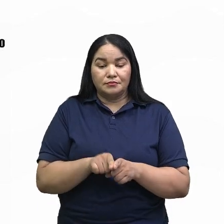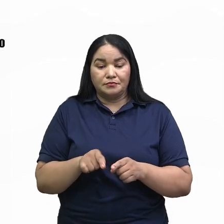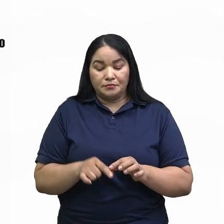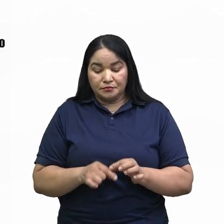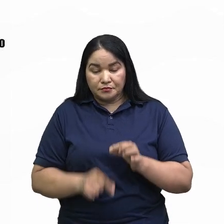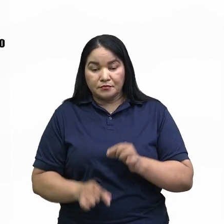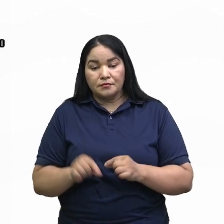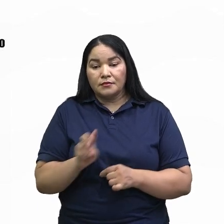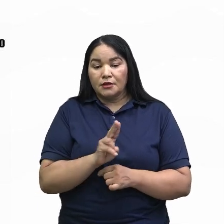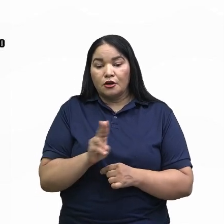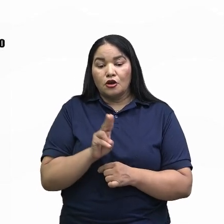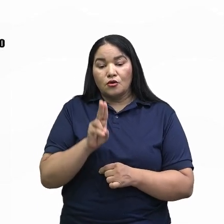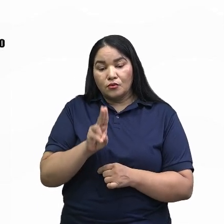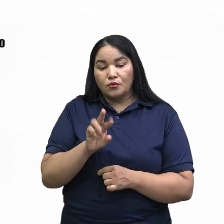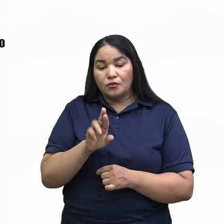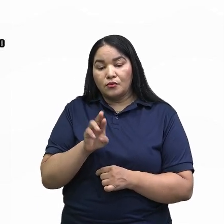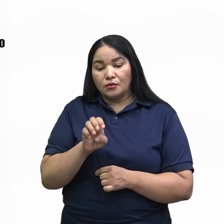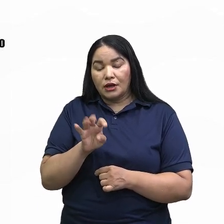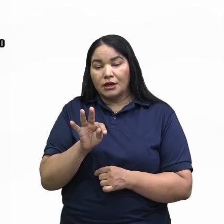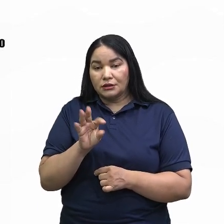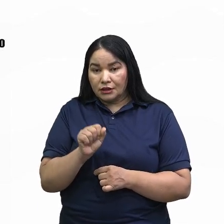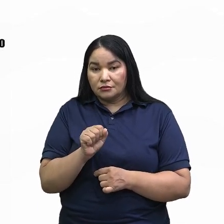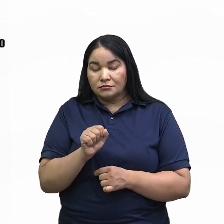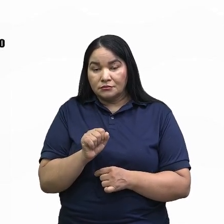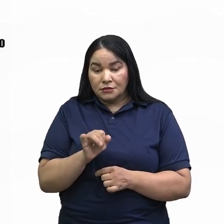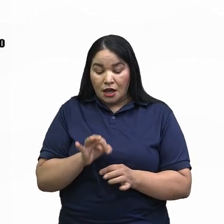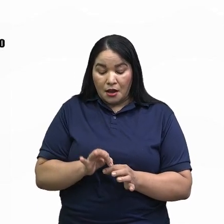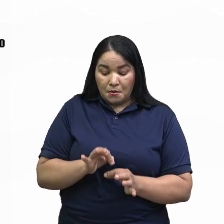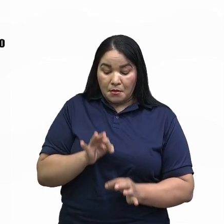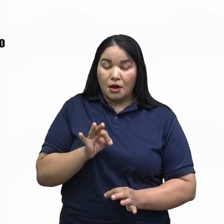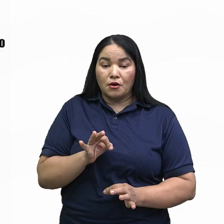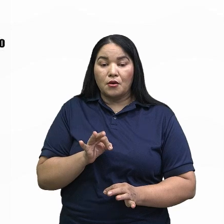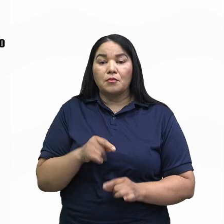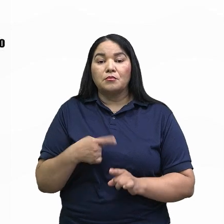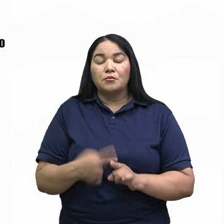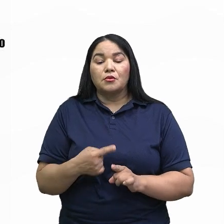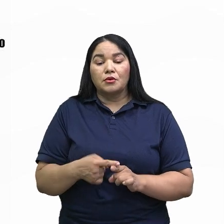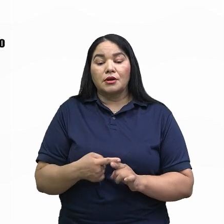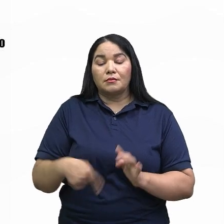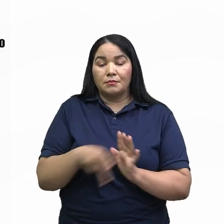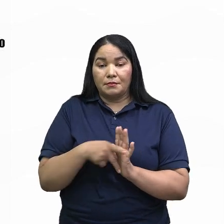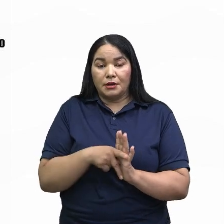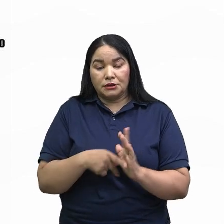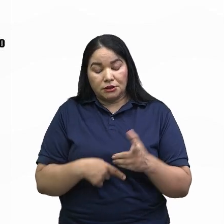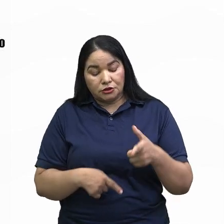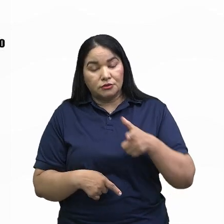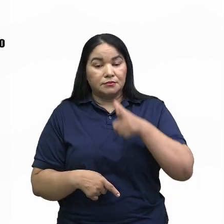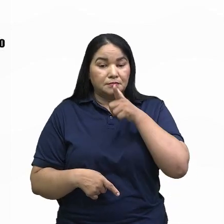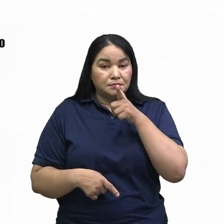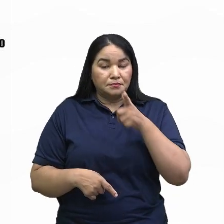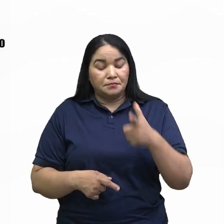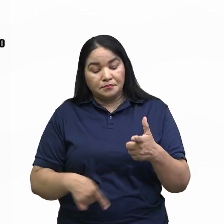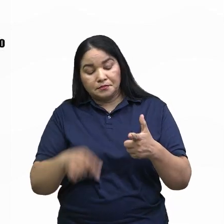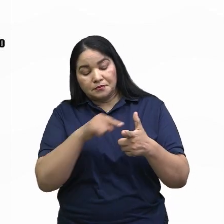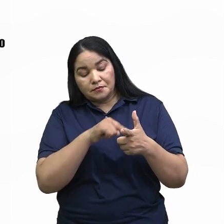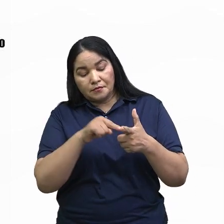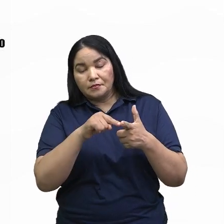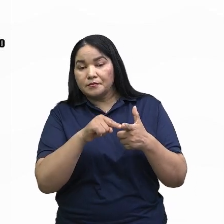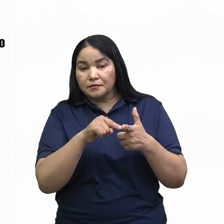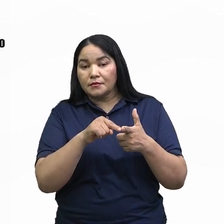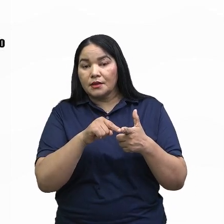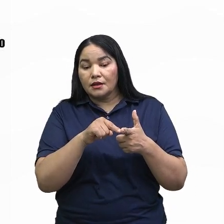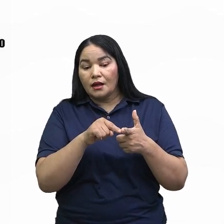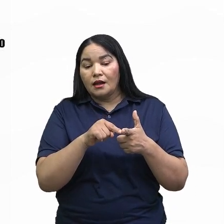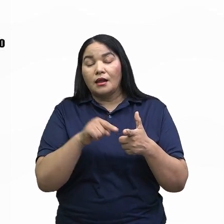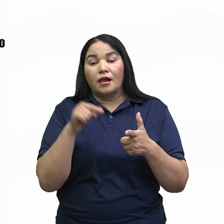A uretra masculina vai ser sempre um pouco maior, porque ela está lá no pênis. Junto com a uretra, né,